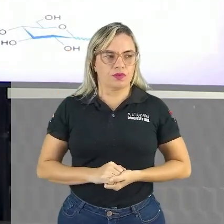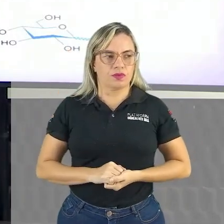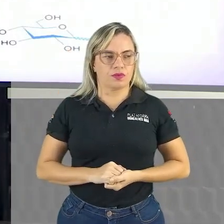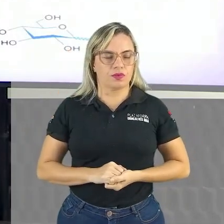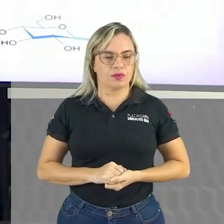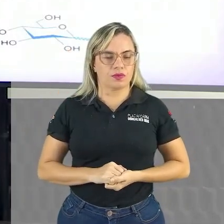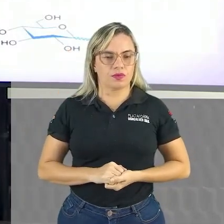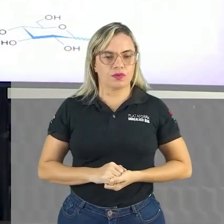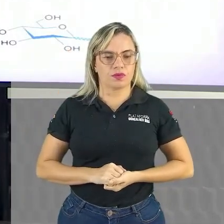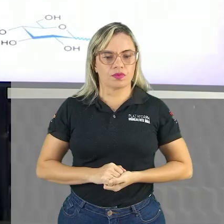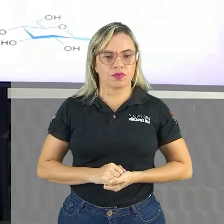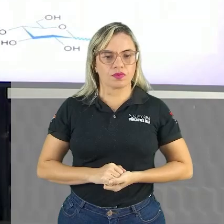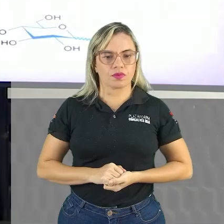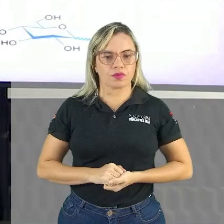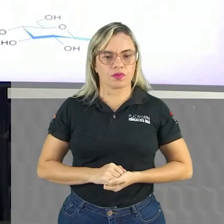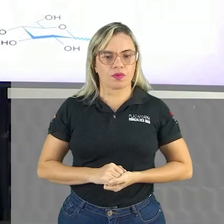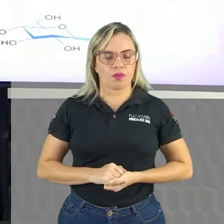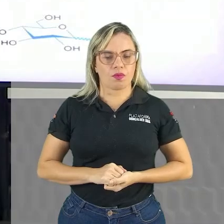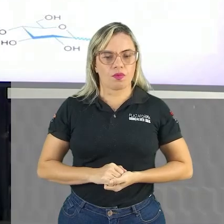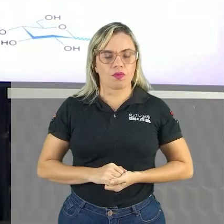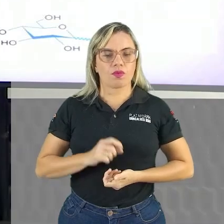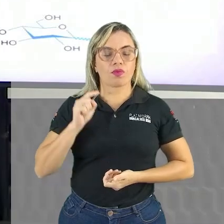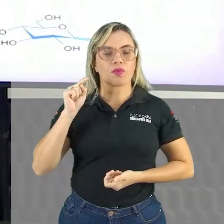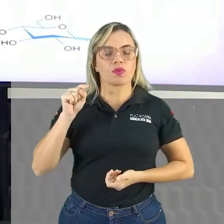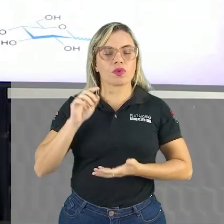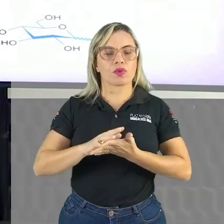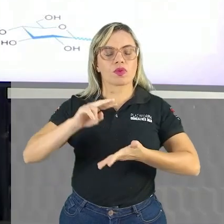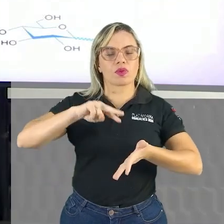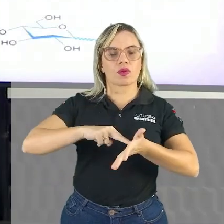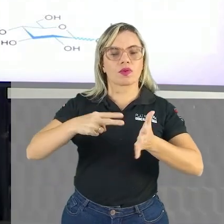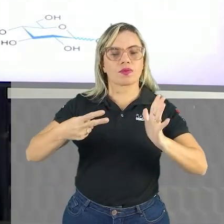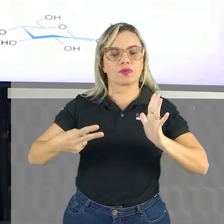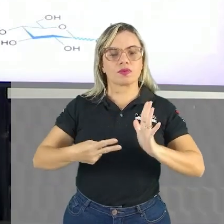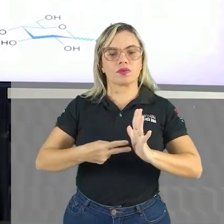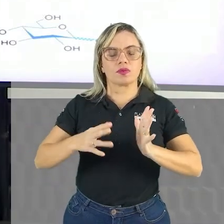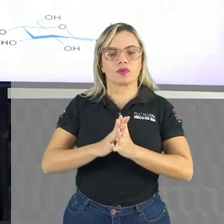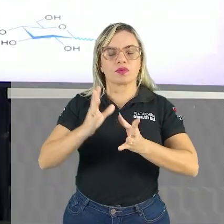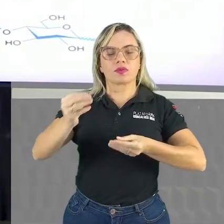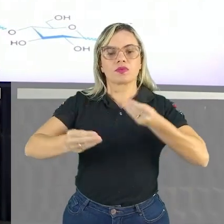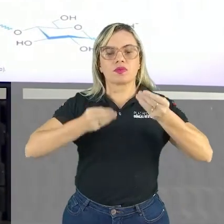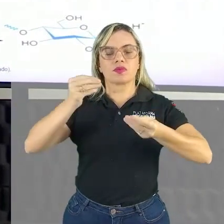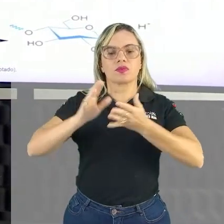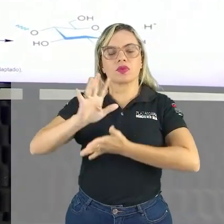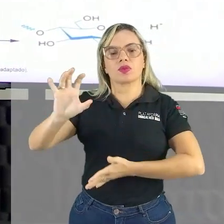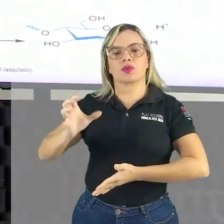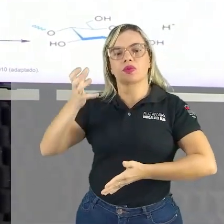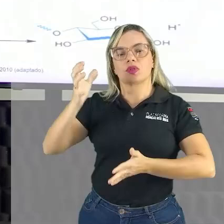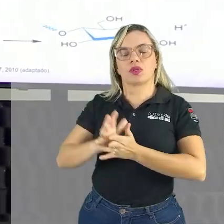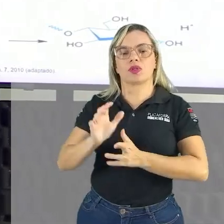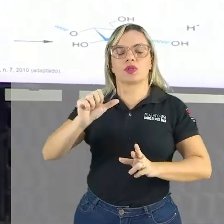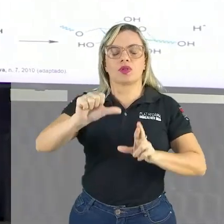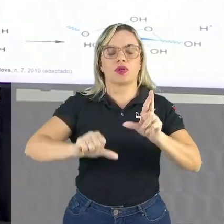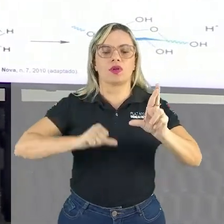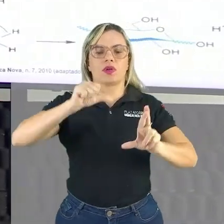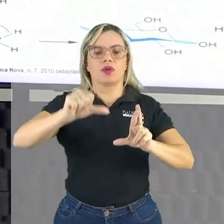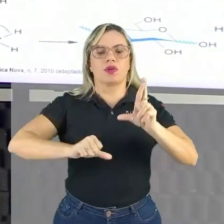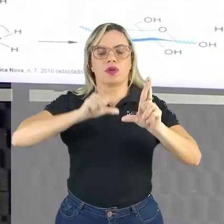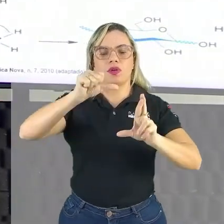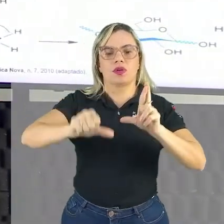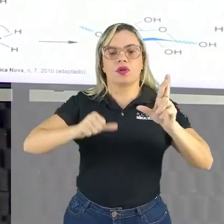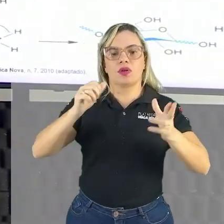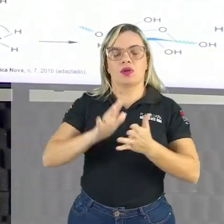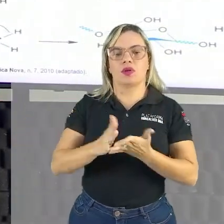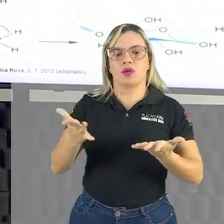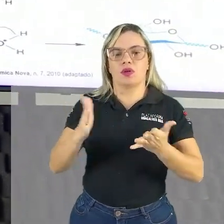Mecanismo. O que é o mecanismo? É como acontece a reação.